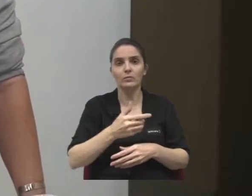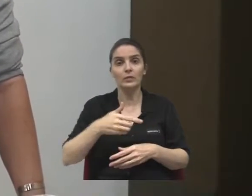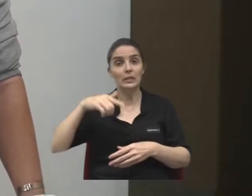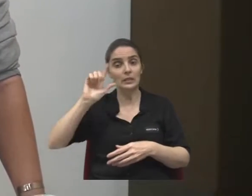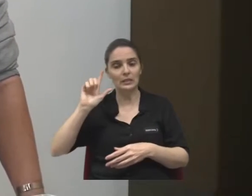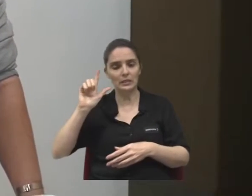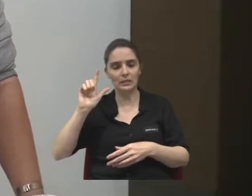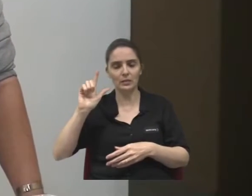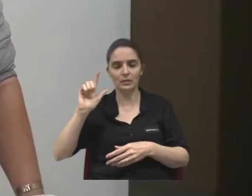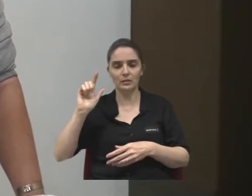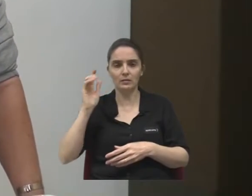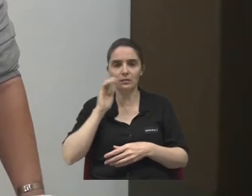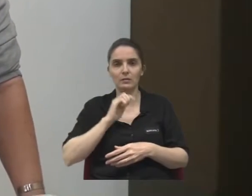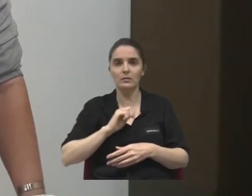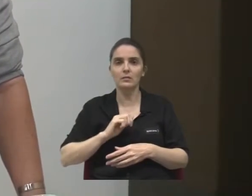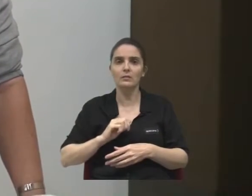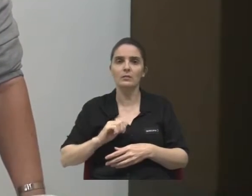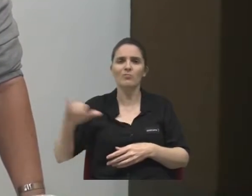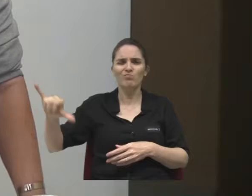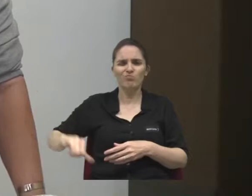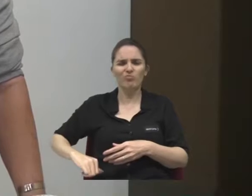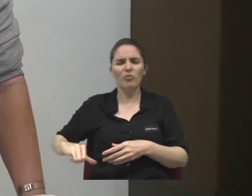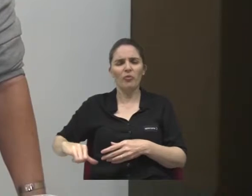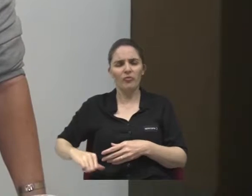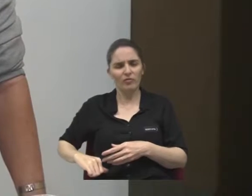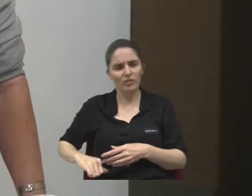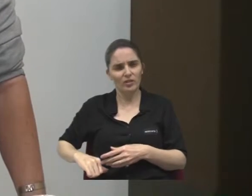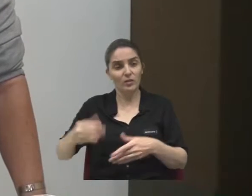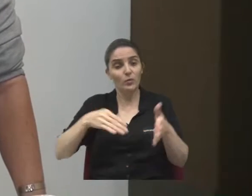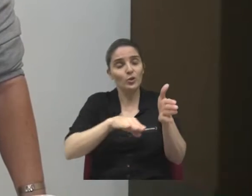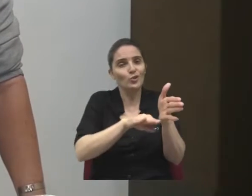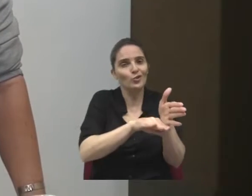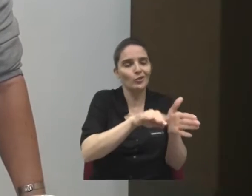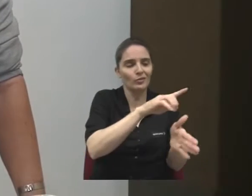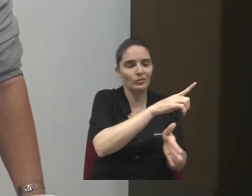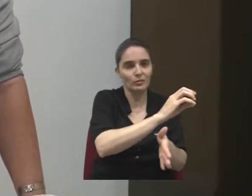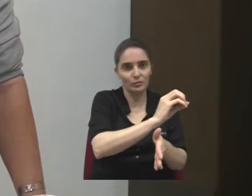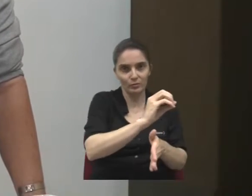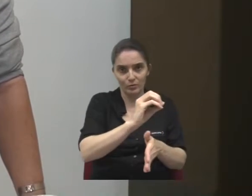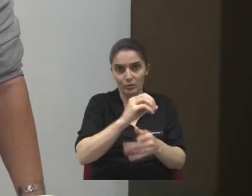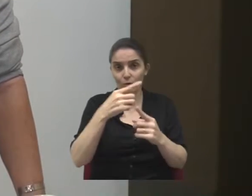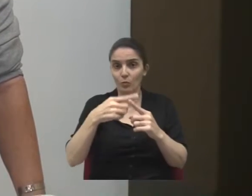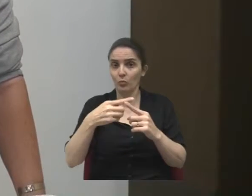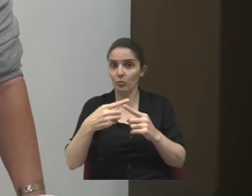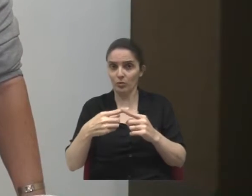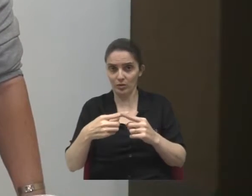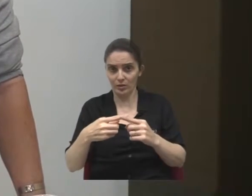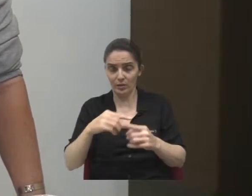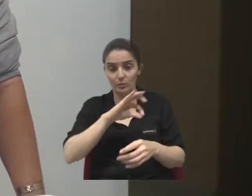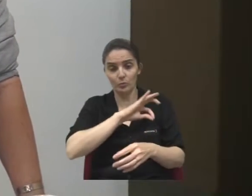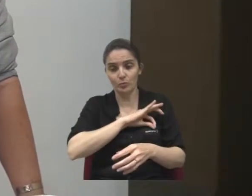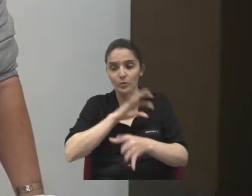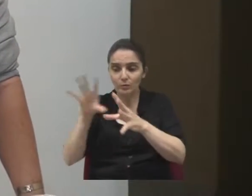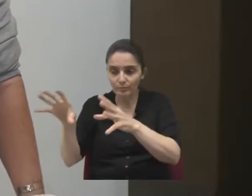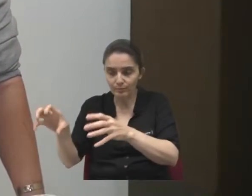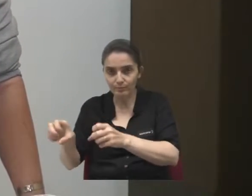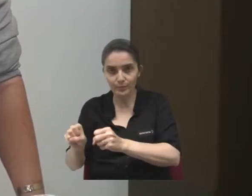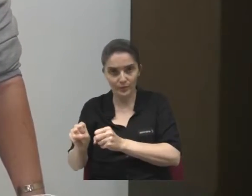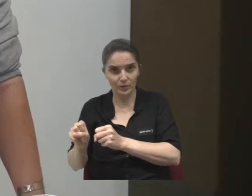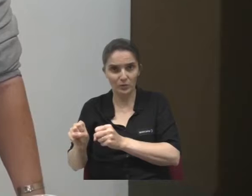tratos, acabaram indo ao zoológico por apreensões de